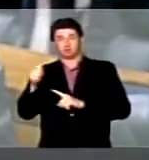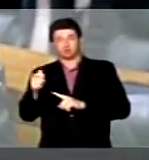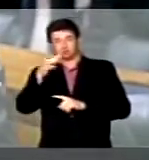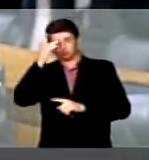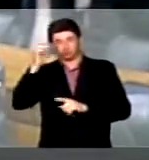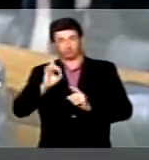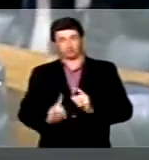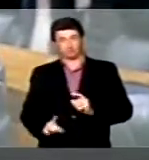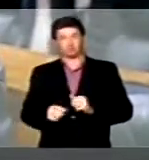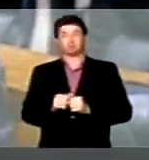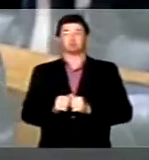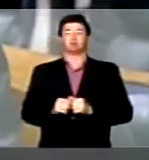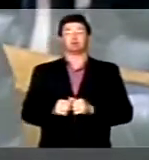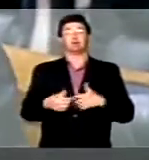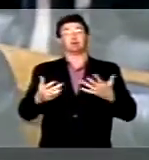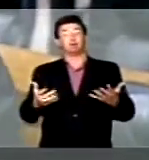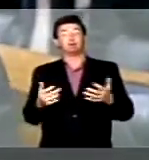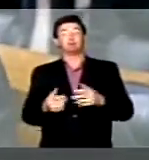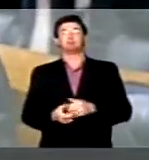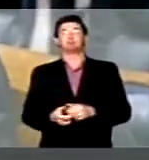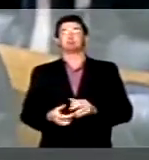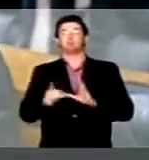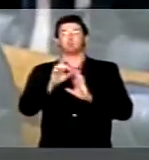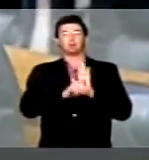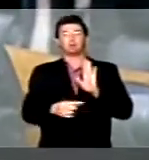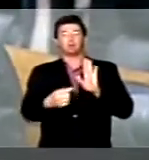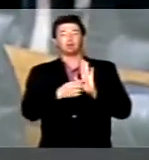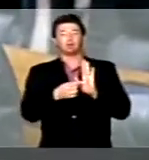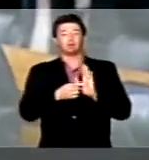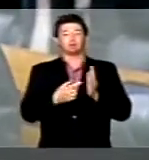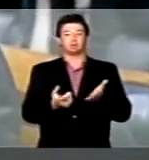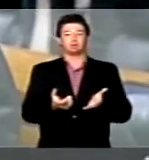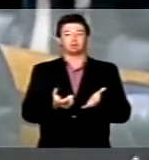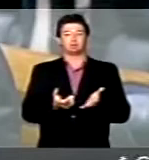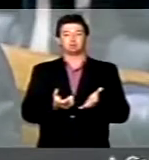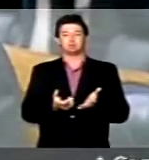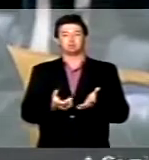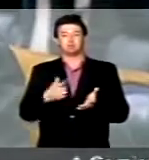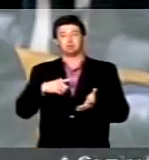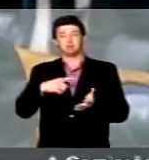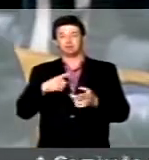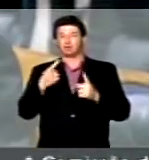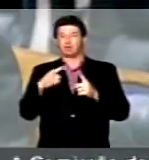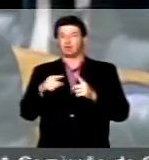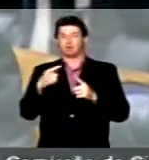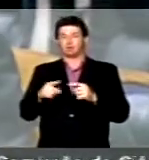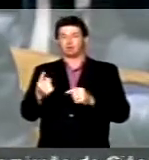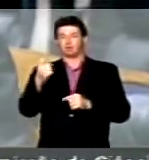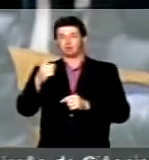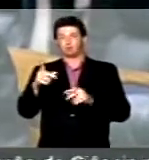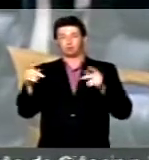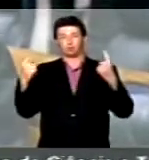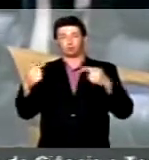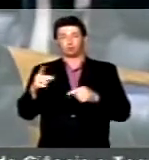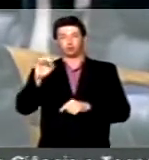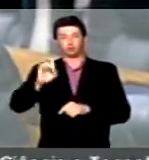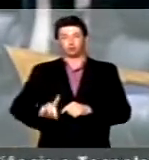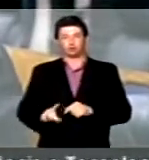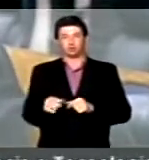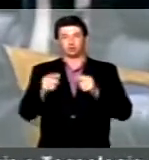de deficientes e que vem nesse decreto uma ameaça aos seus